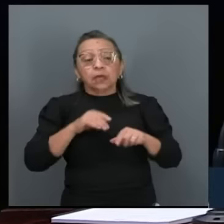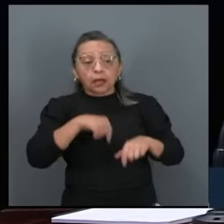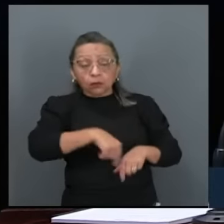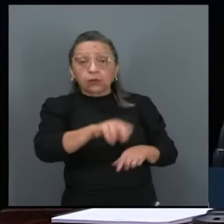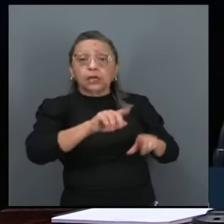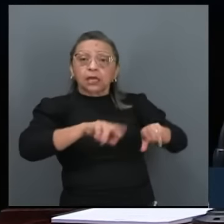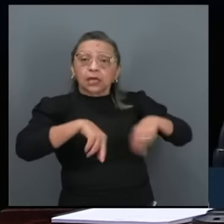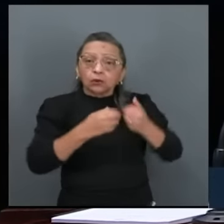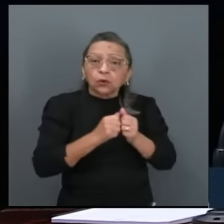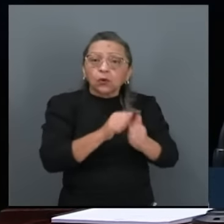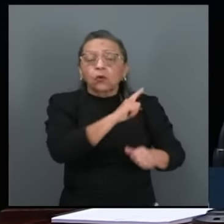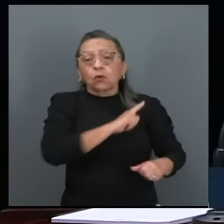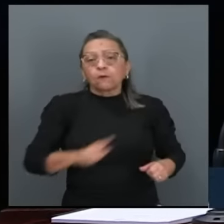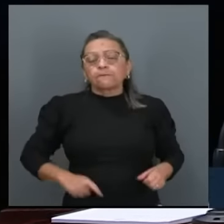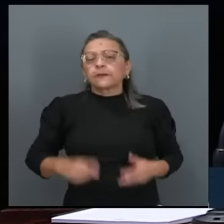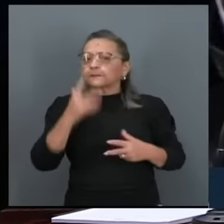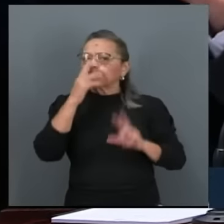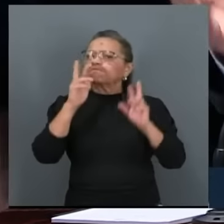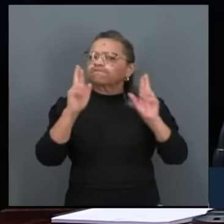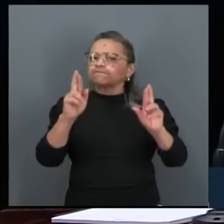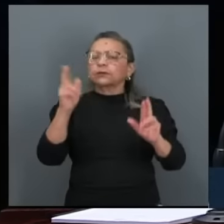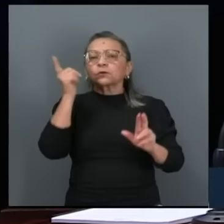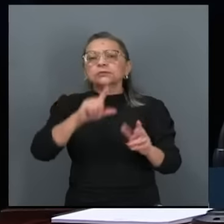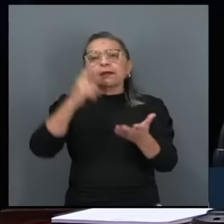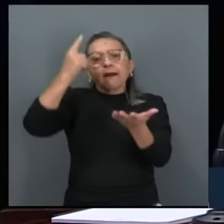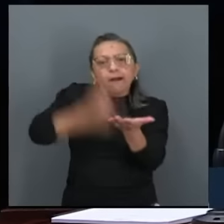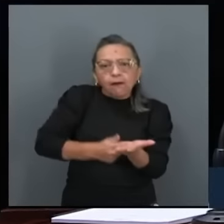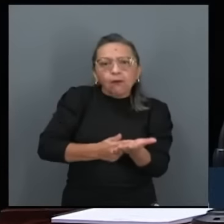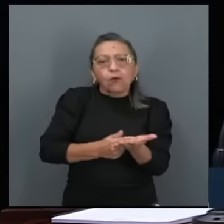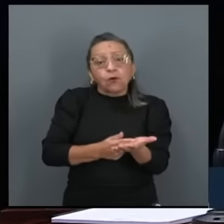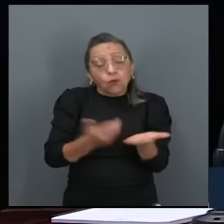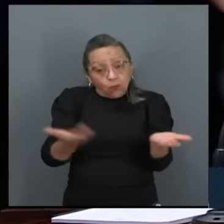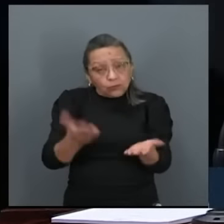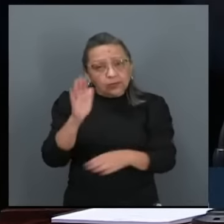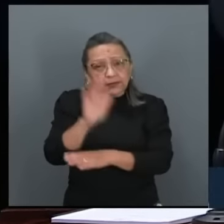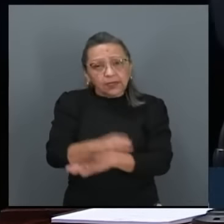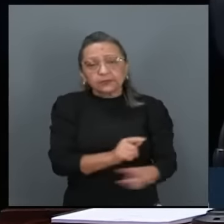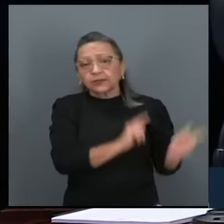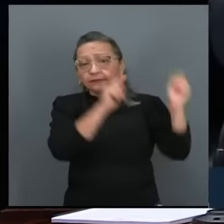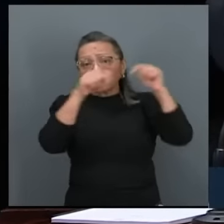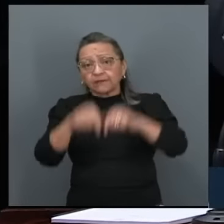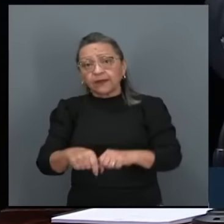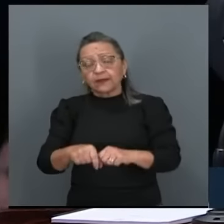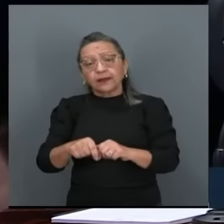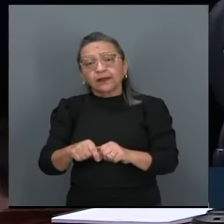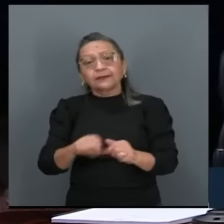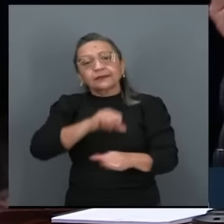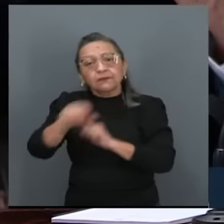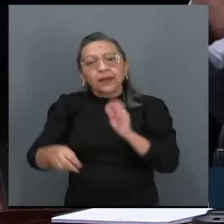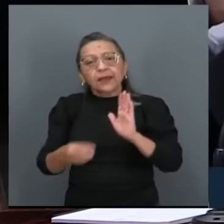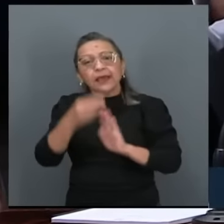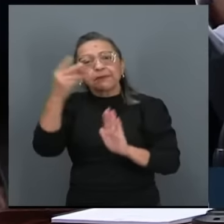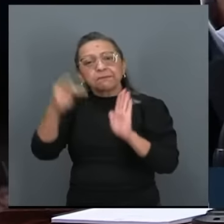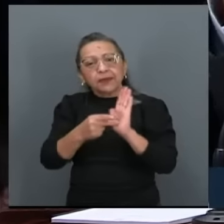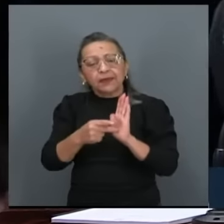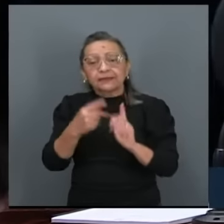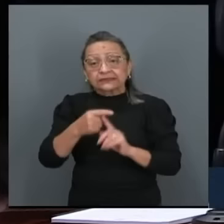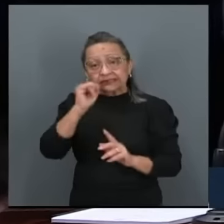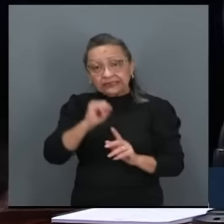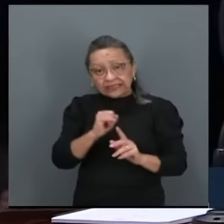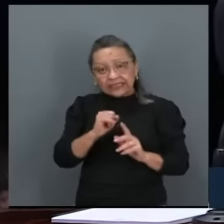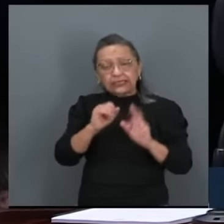é bem provável que a gente construa um acordo hoje à tarde e venha numa medida provisória, né? Se o projeto,